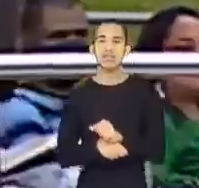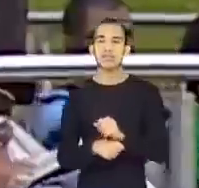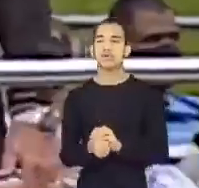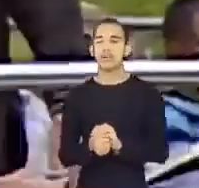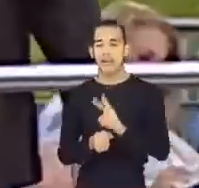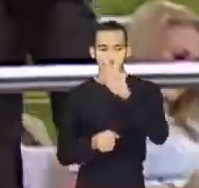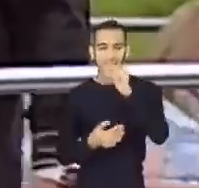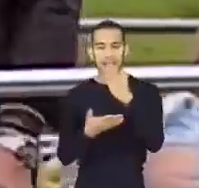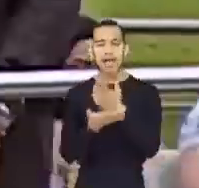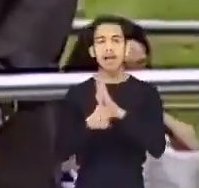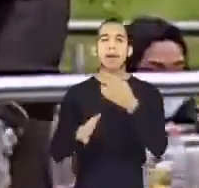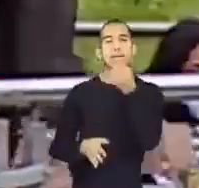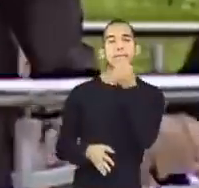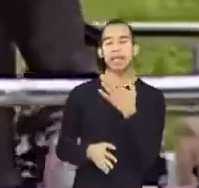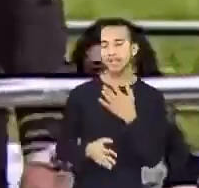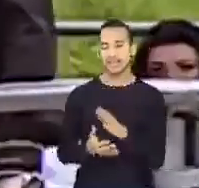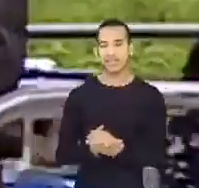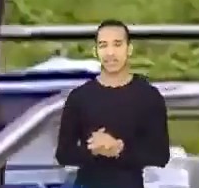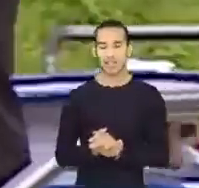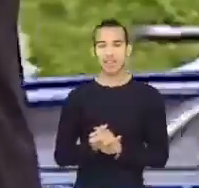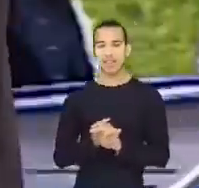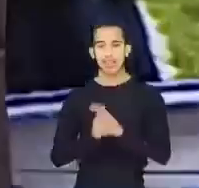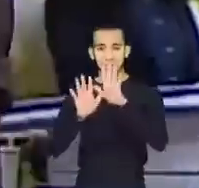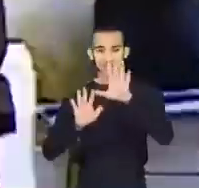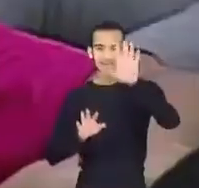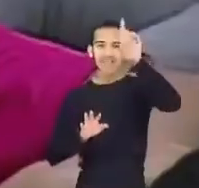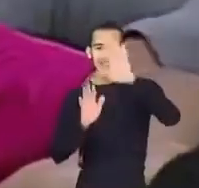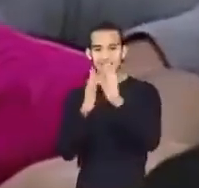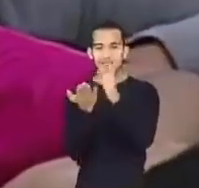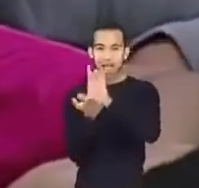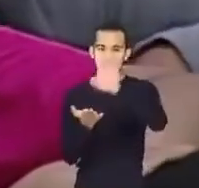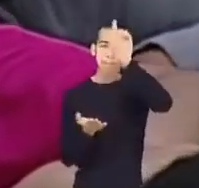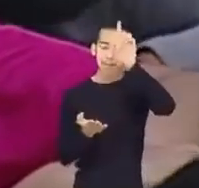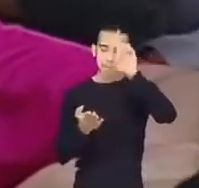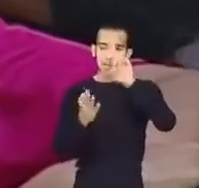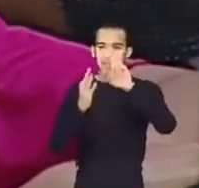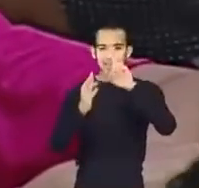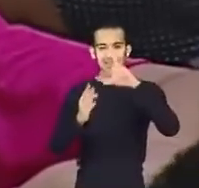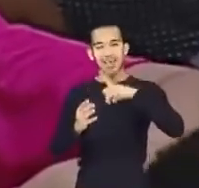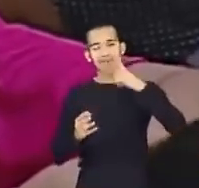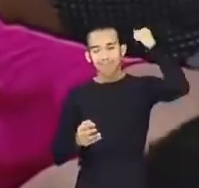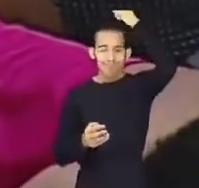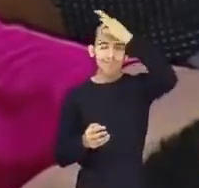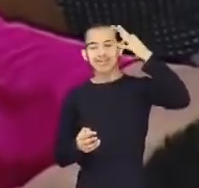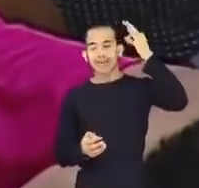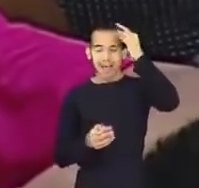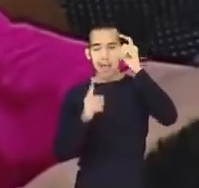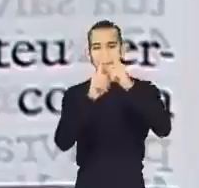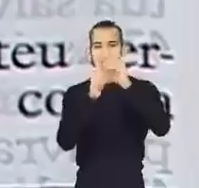vai terminar bem. Mas o Deus da Bíblia, a tua santa palavra,